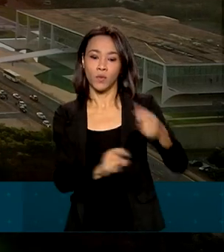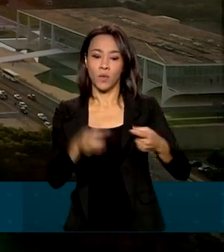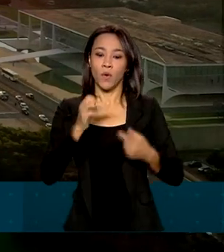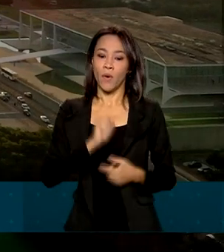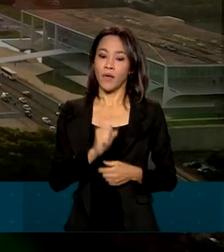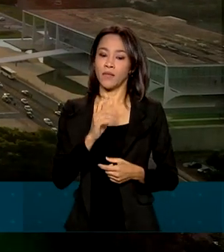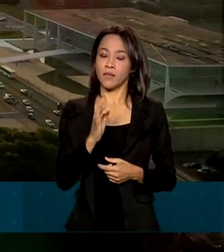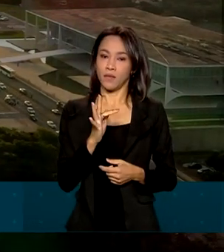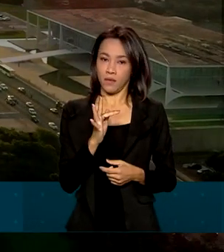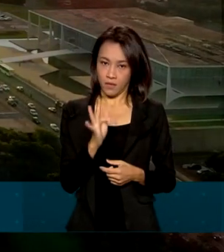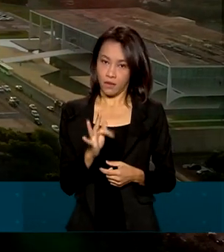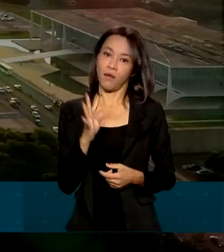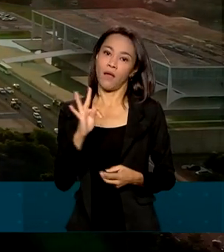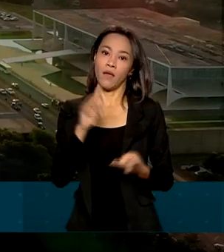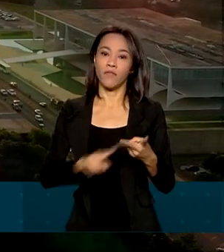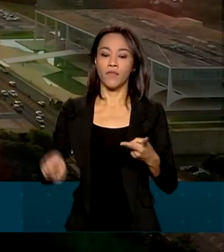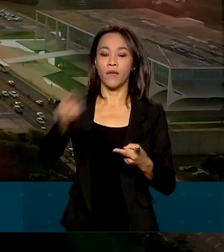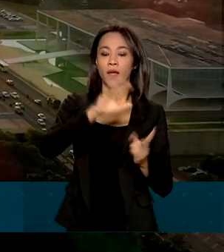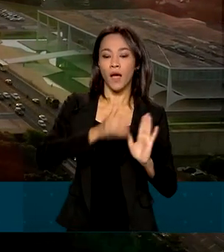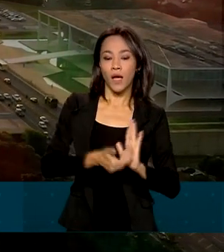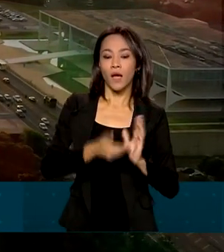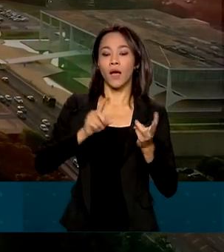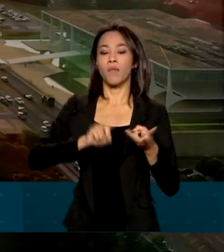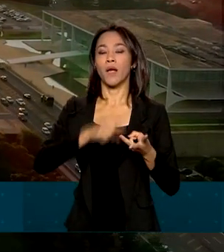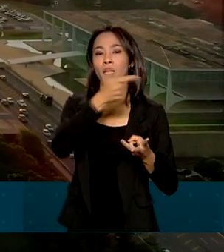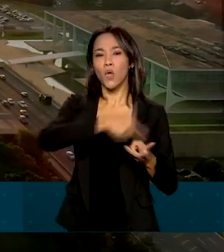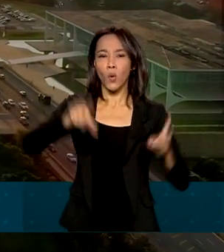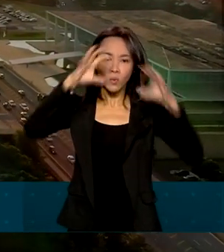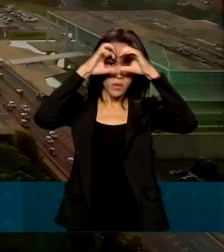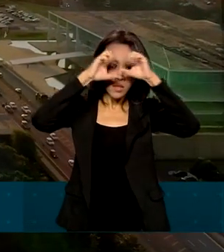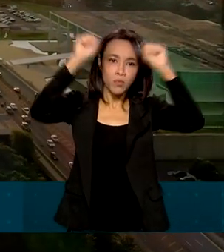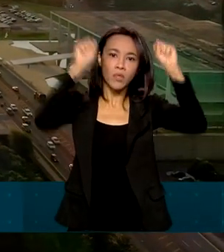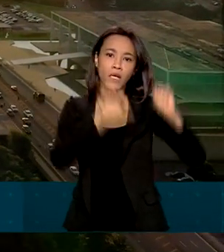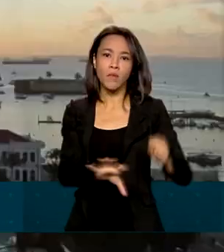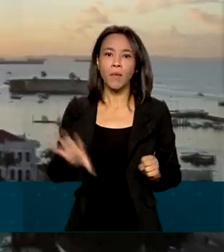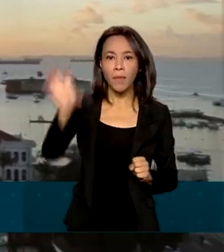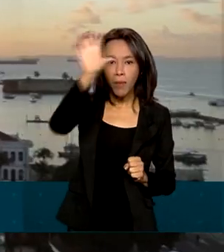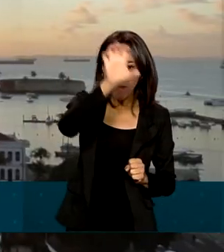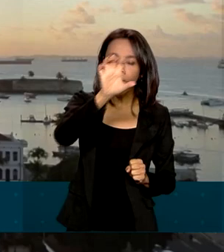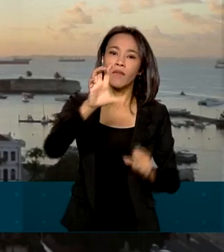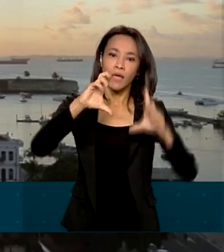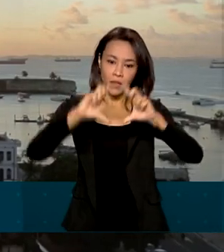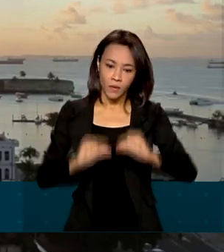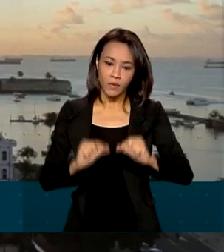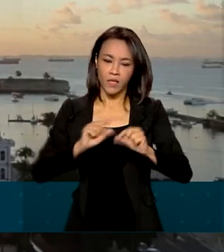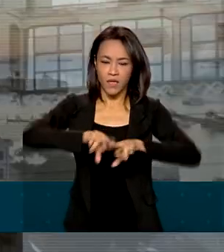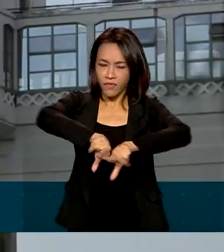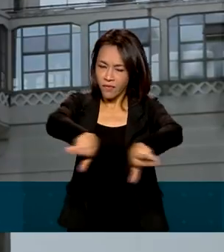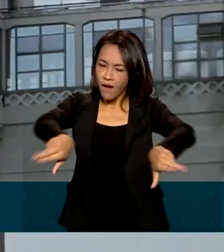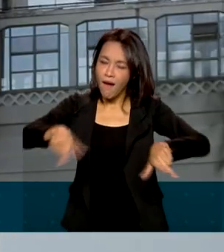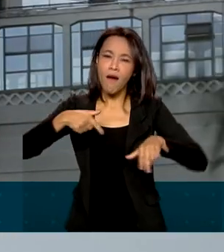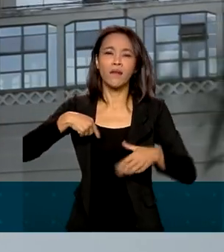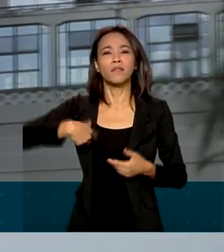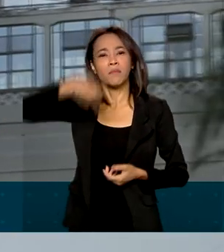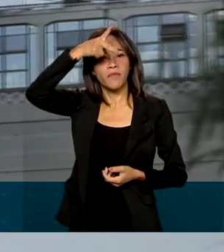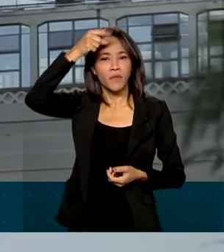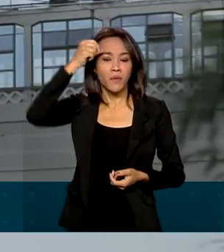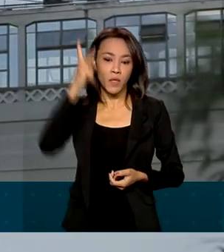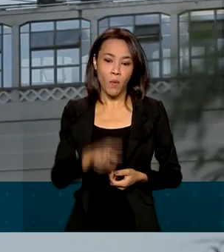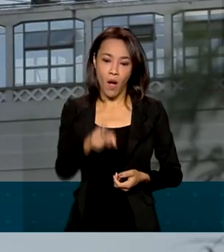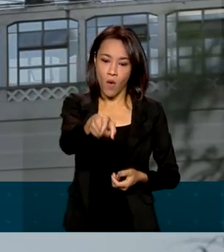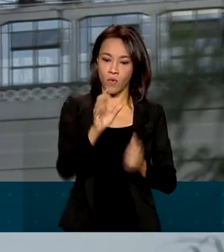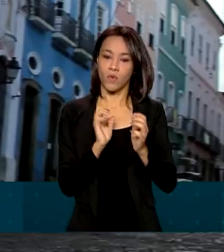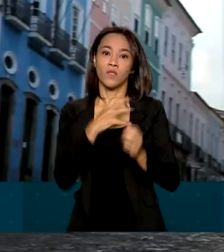a câmara dos deputados e tribunais regionais já aderiram e várias prefeituras como a de